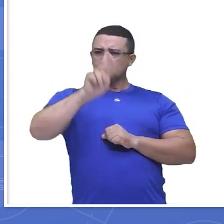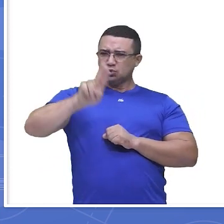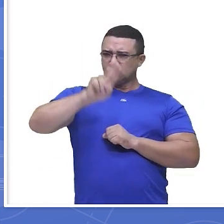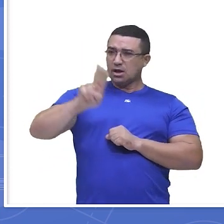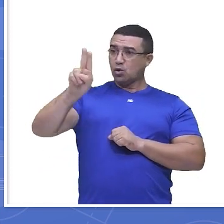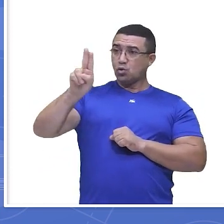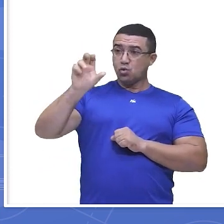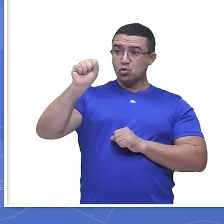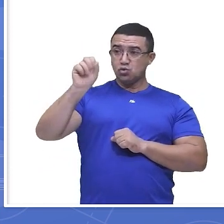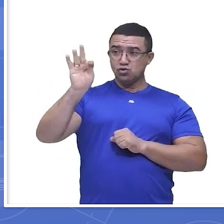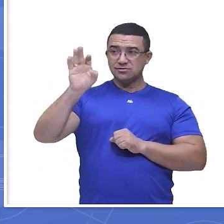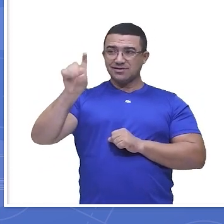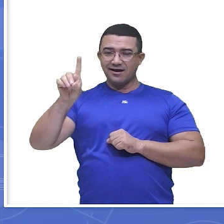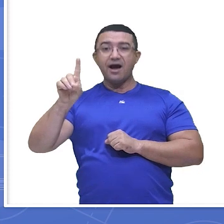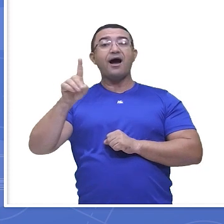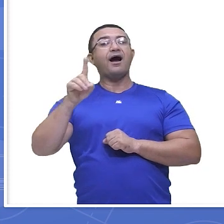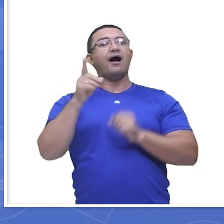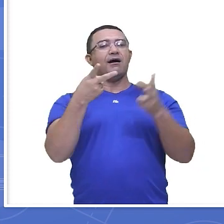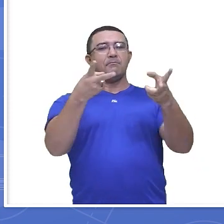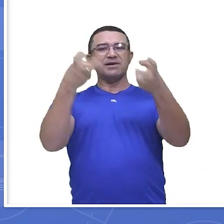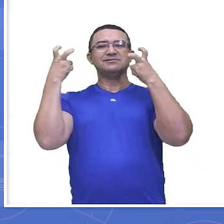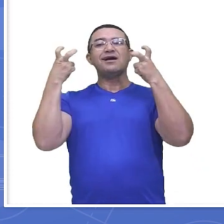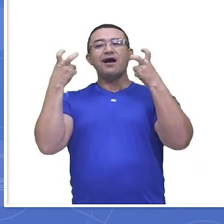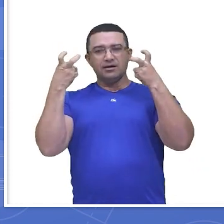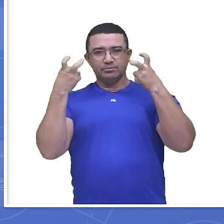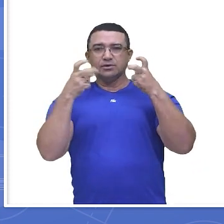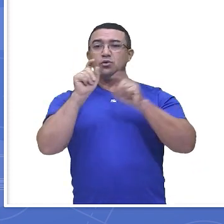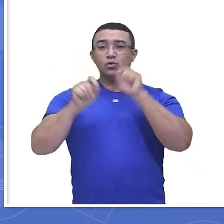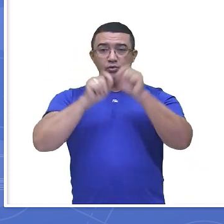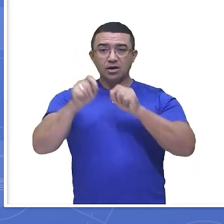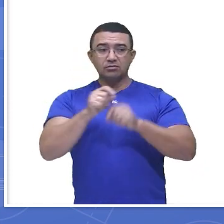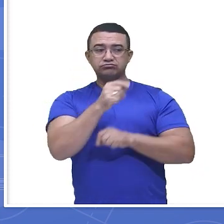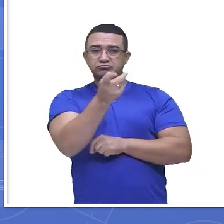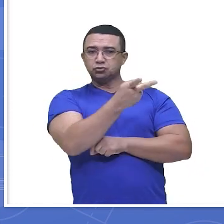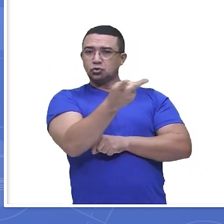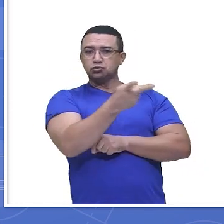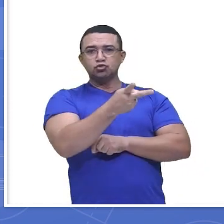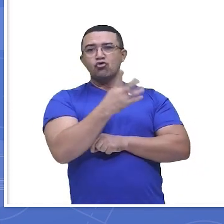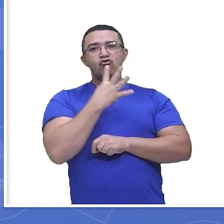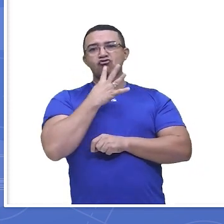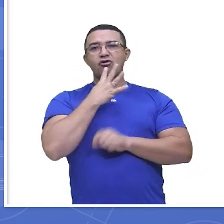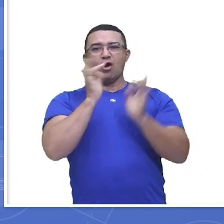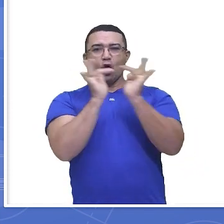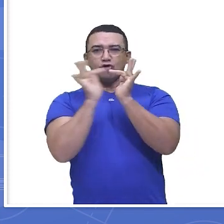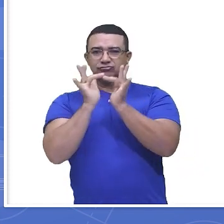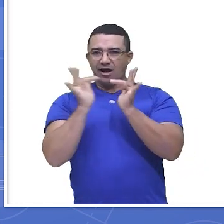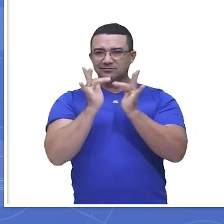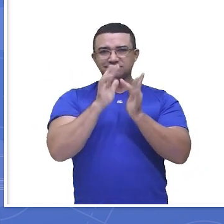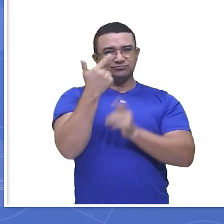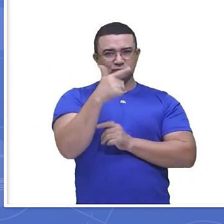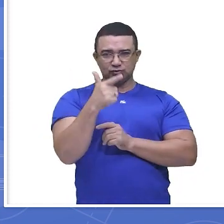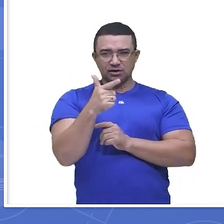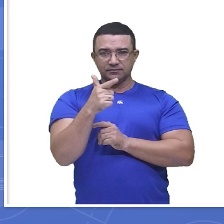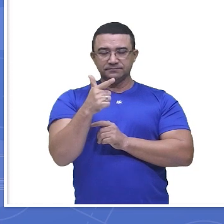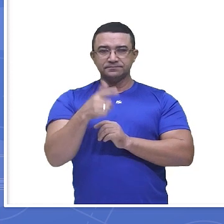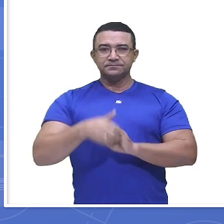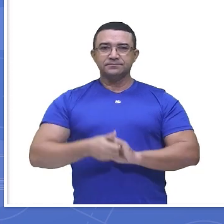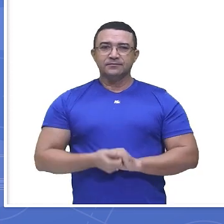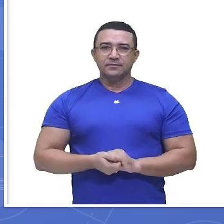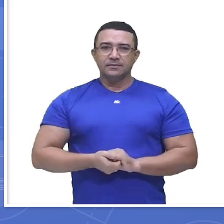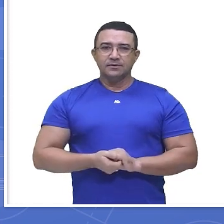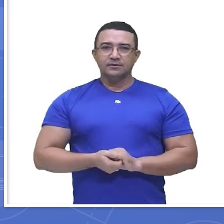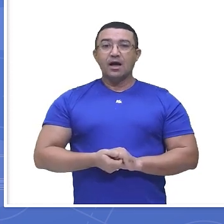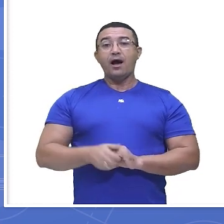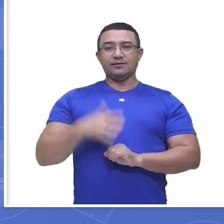de quê? De um distanciamento entre eles, de um não conhecimento, de uma não familiaridade. E